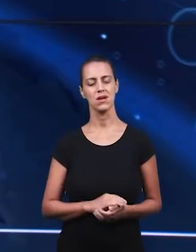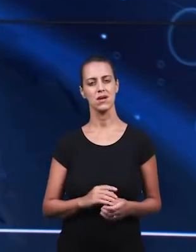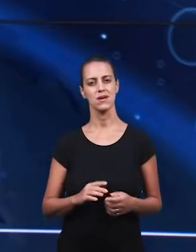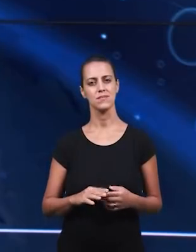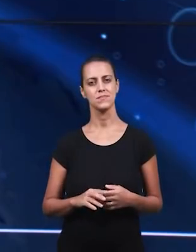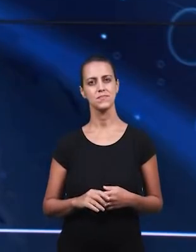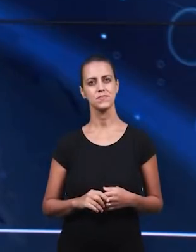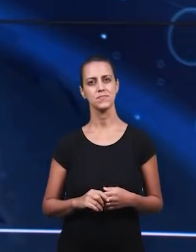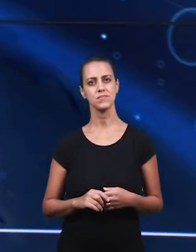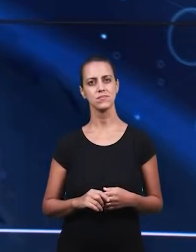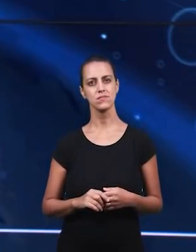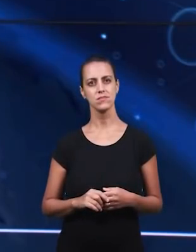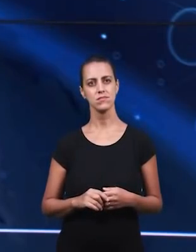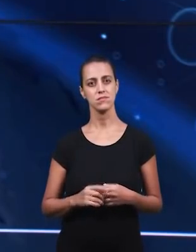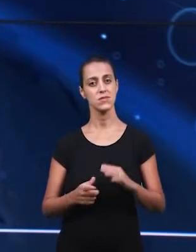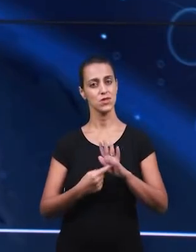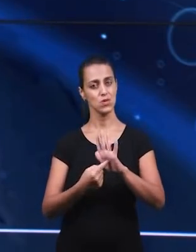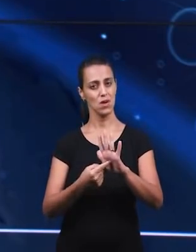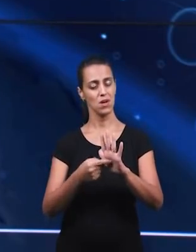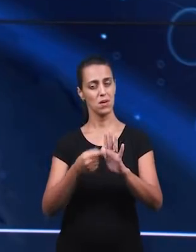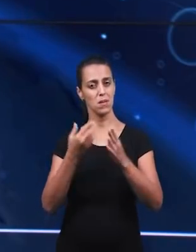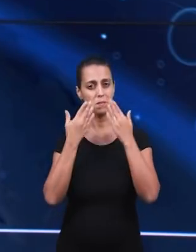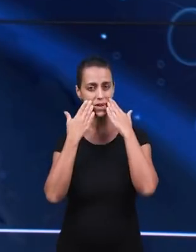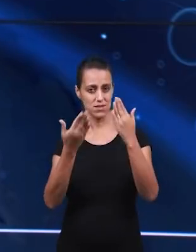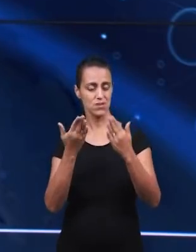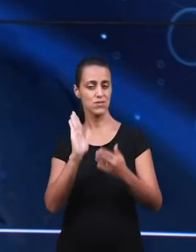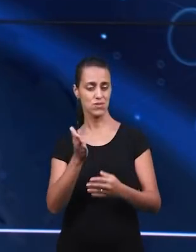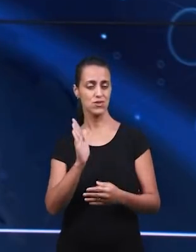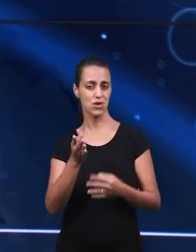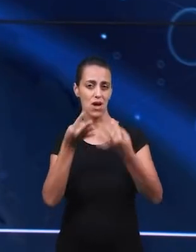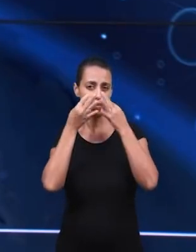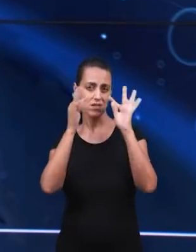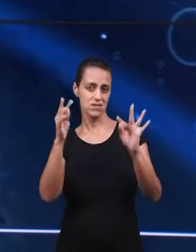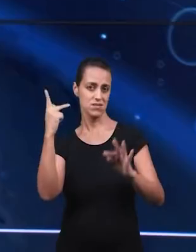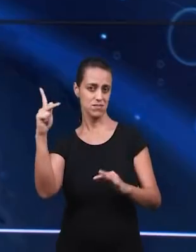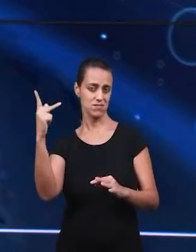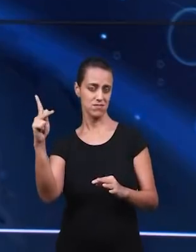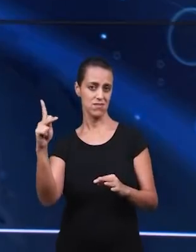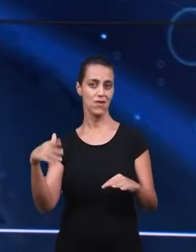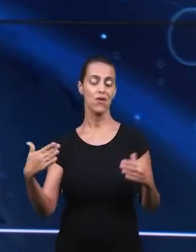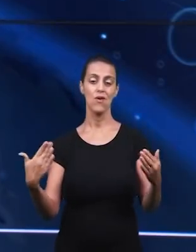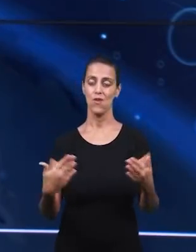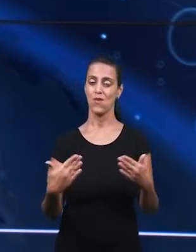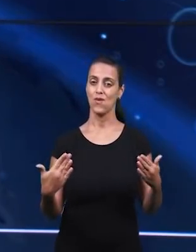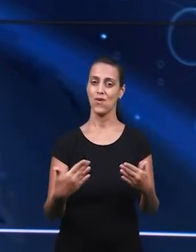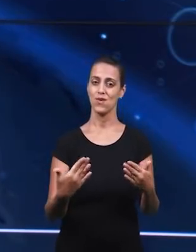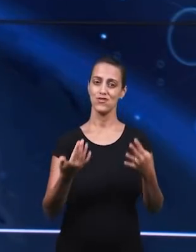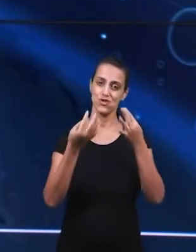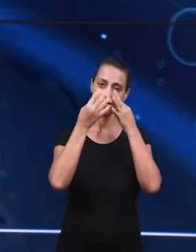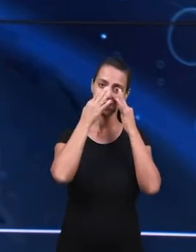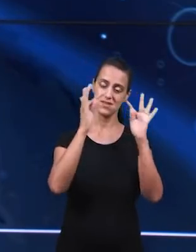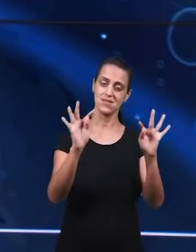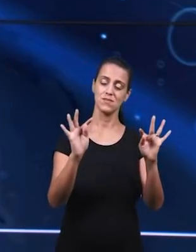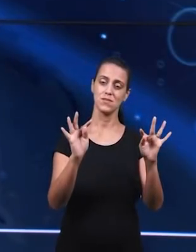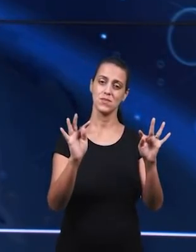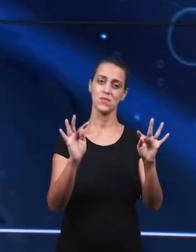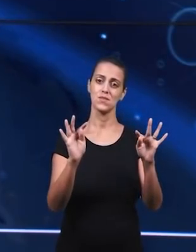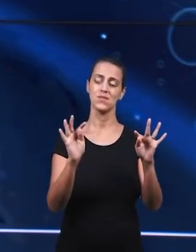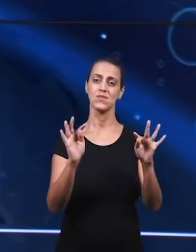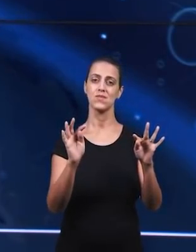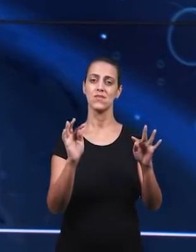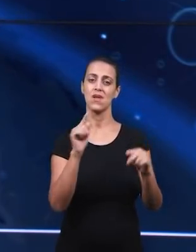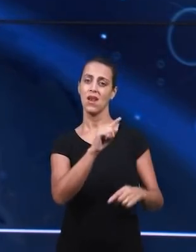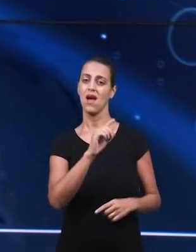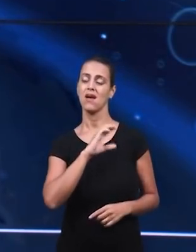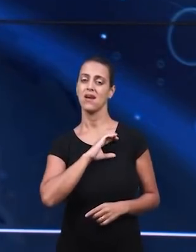à apresentação da costa oeste dos Estados Unidos, testemunhos dos nossos irmãos ali. Hoje os testemunhos virão, primeiramente,